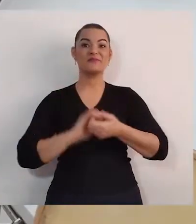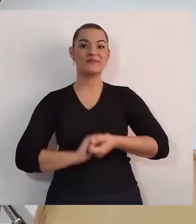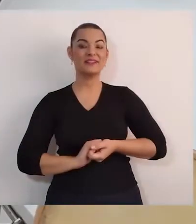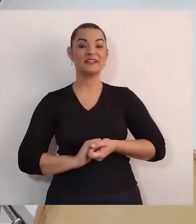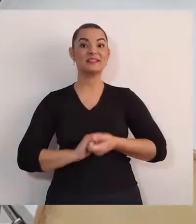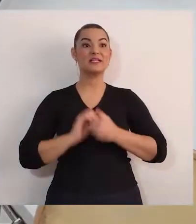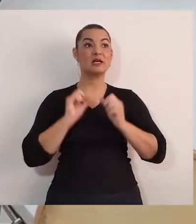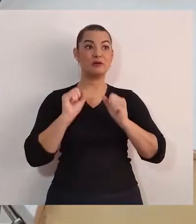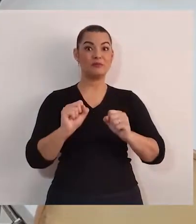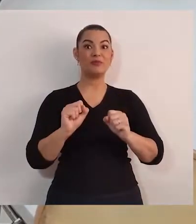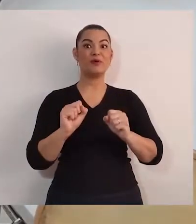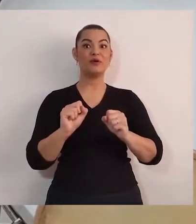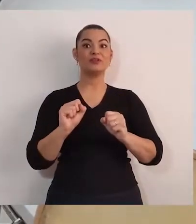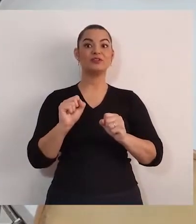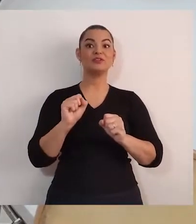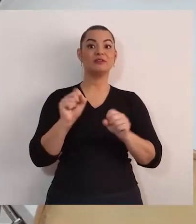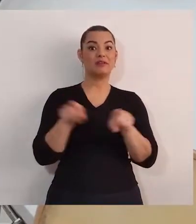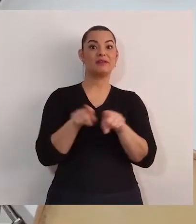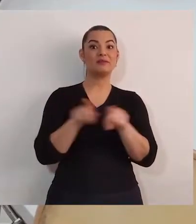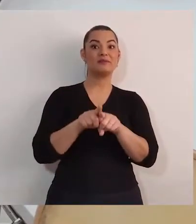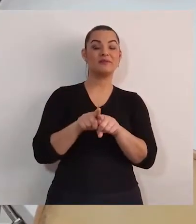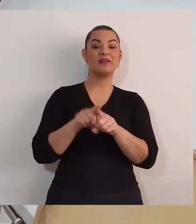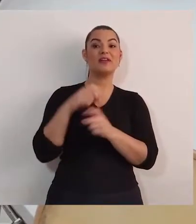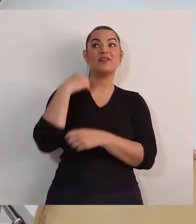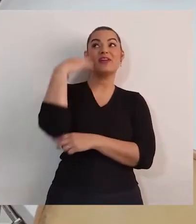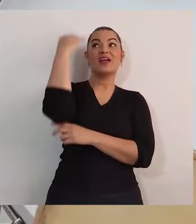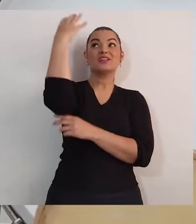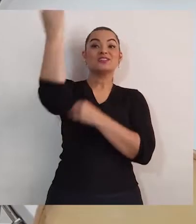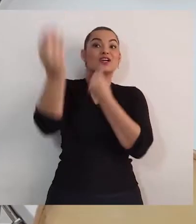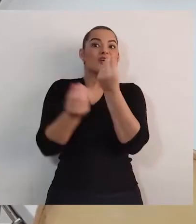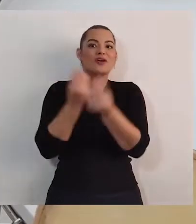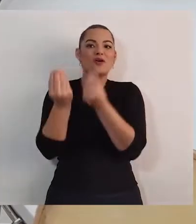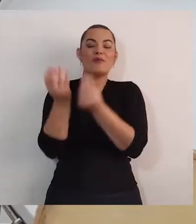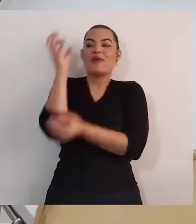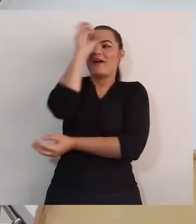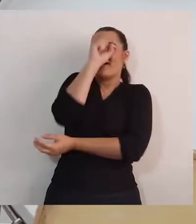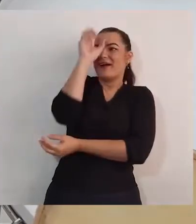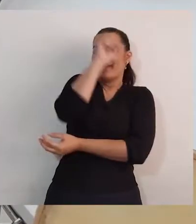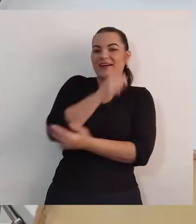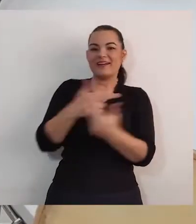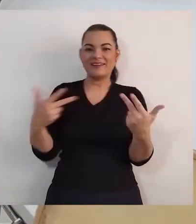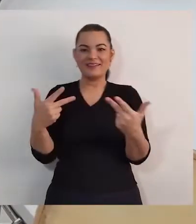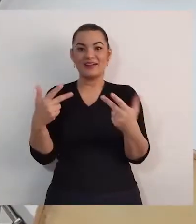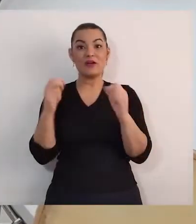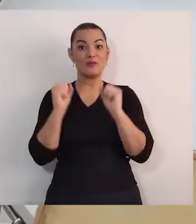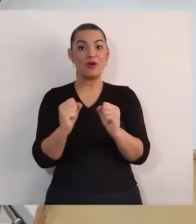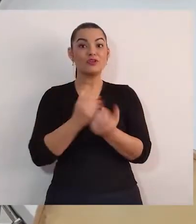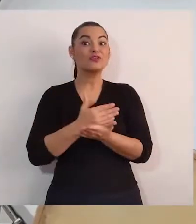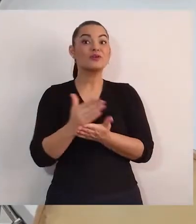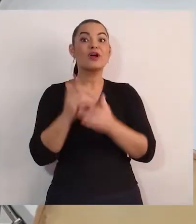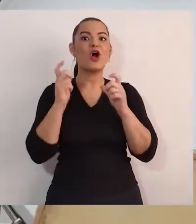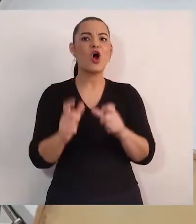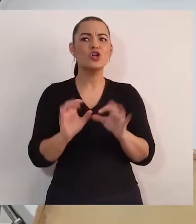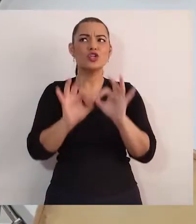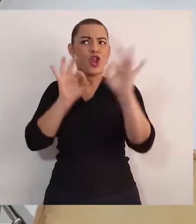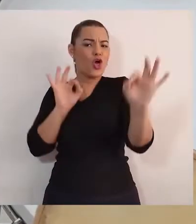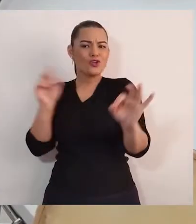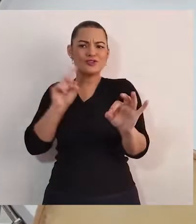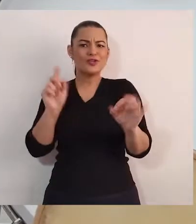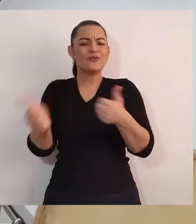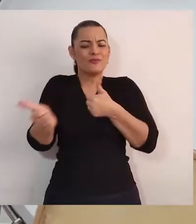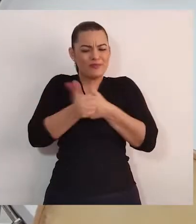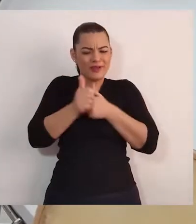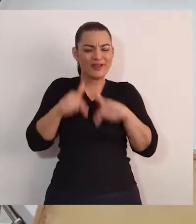poderíamos viajar através do aprendizado e podemos partir de não muito longe. Vamos procurar